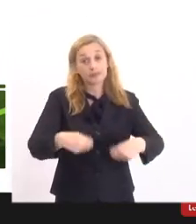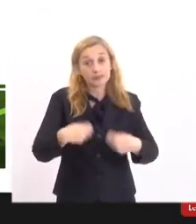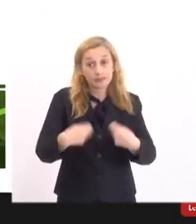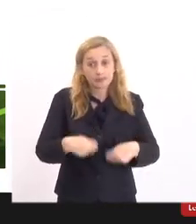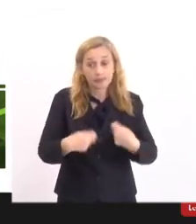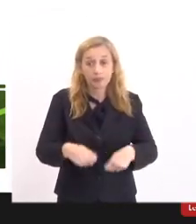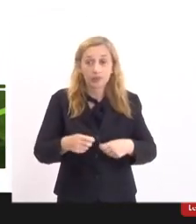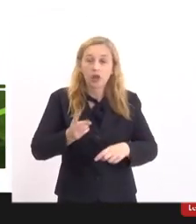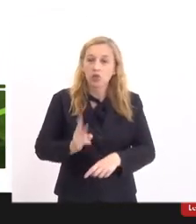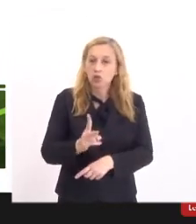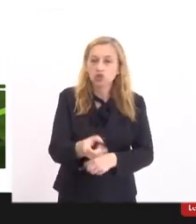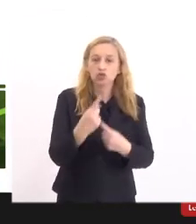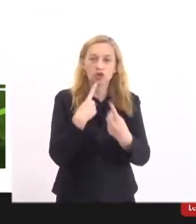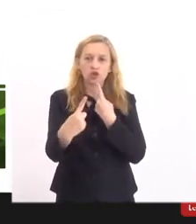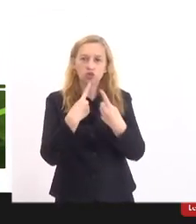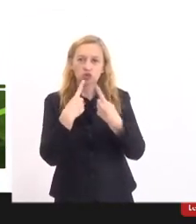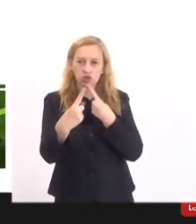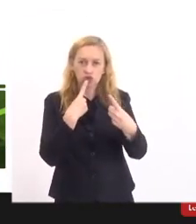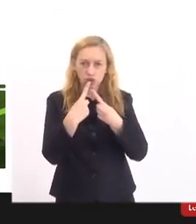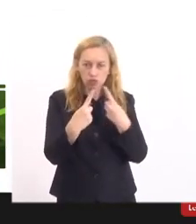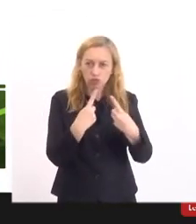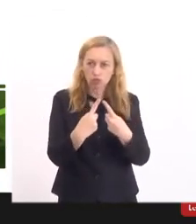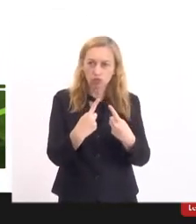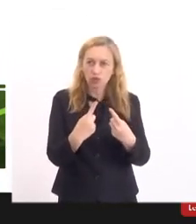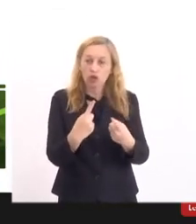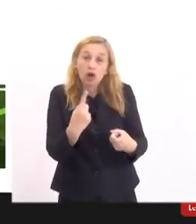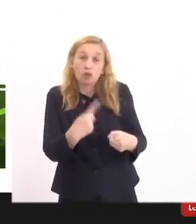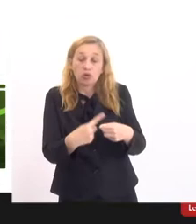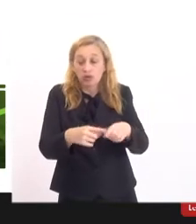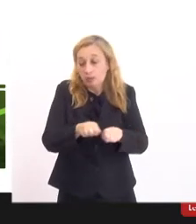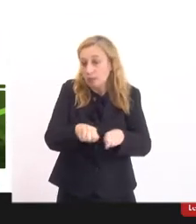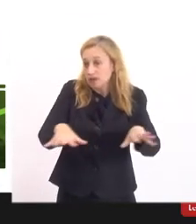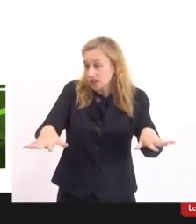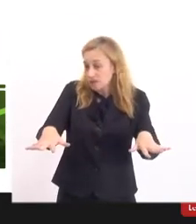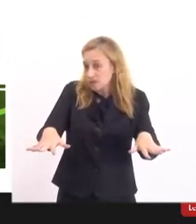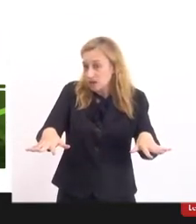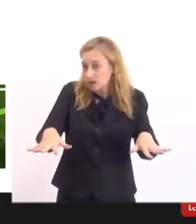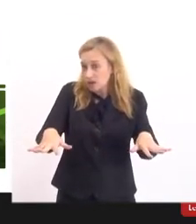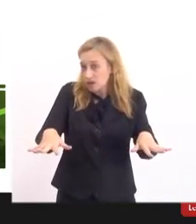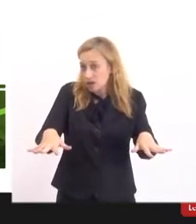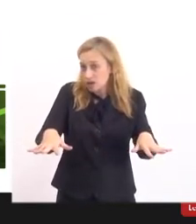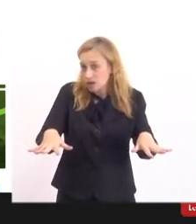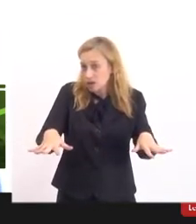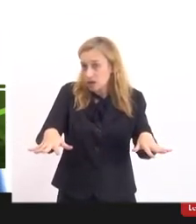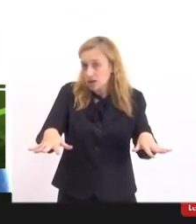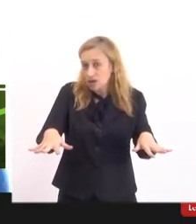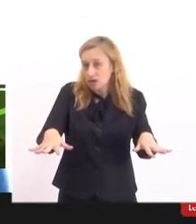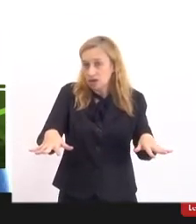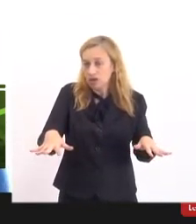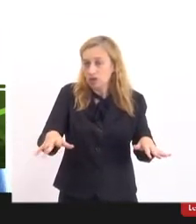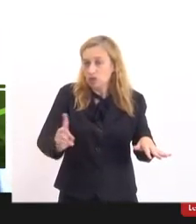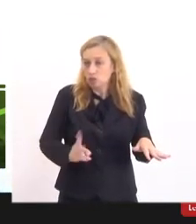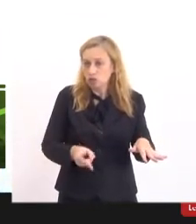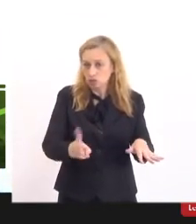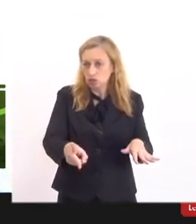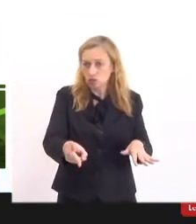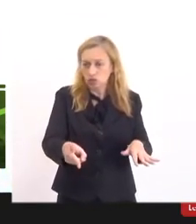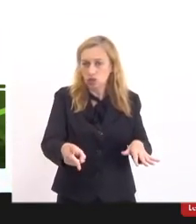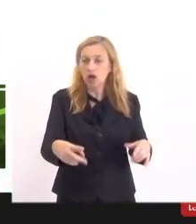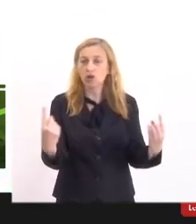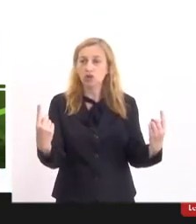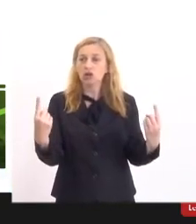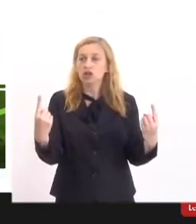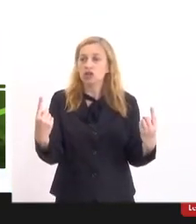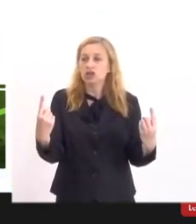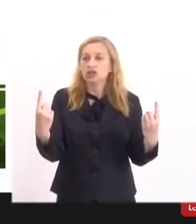gente continuar debatendo esses protocolos, até porque a pandemia ela é uma novidade sempre, nos impõe cada vez novos desafios,